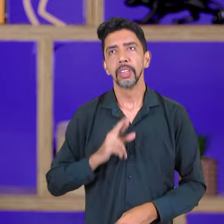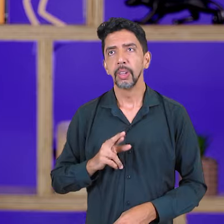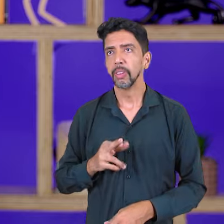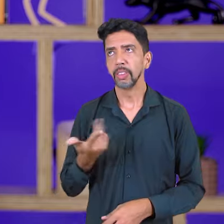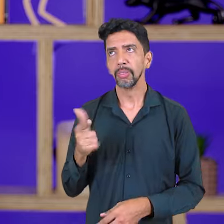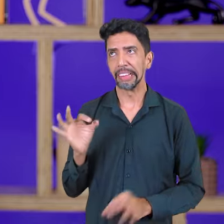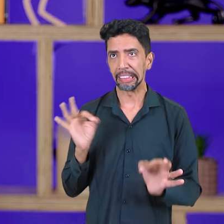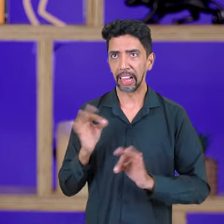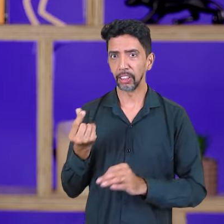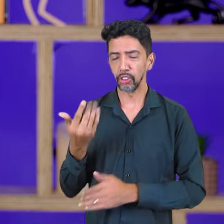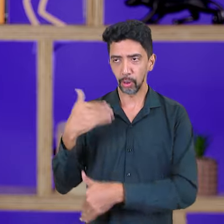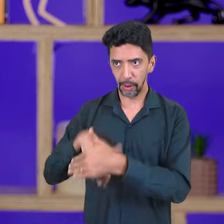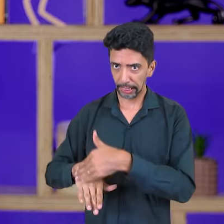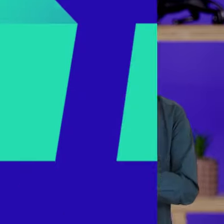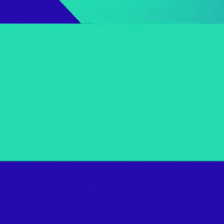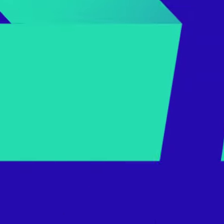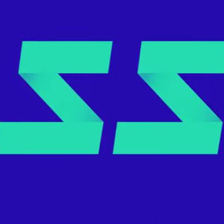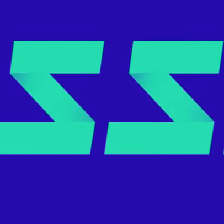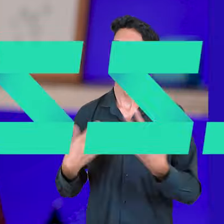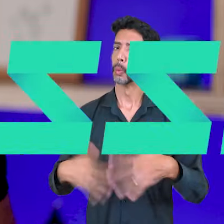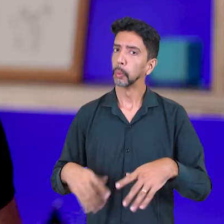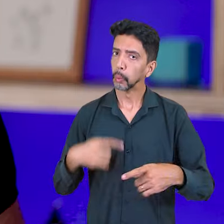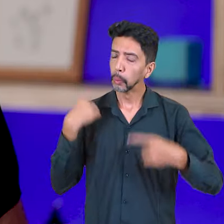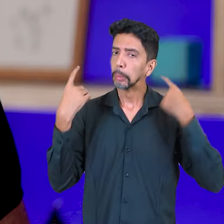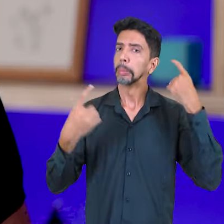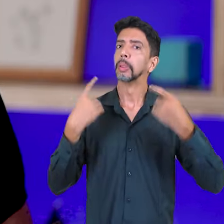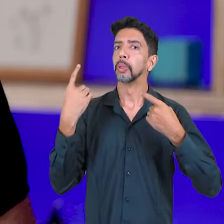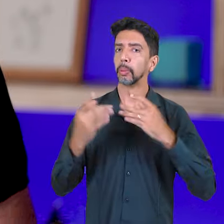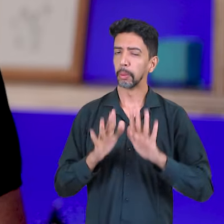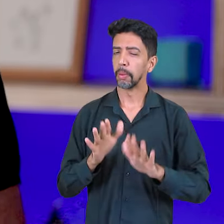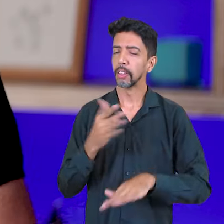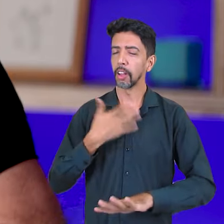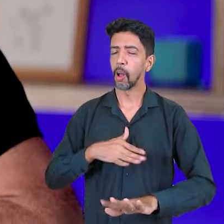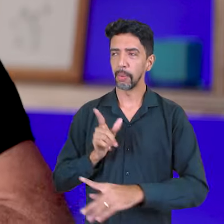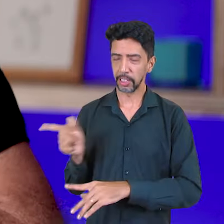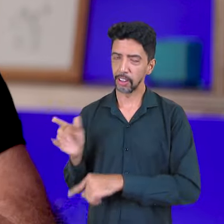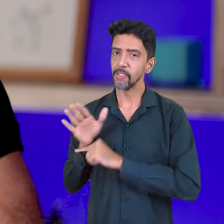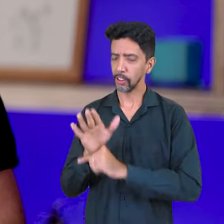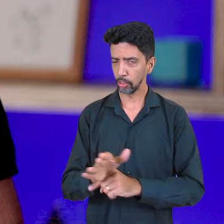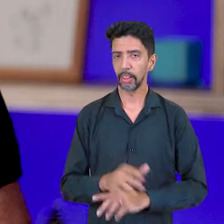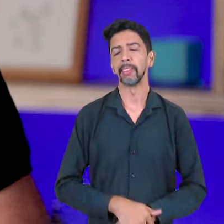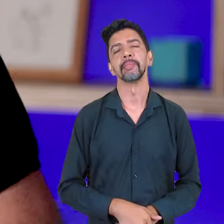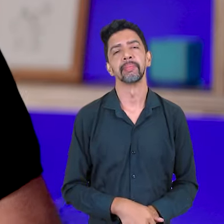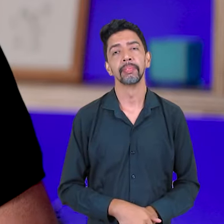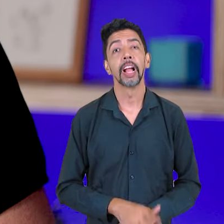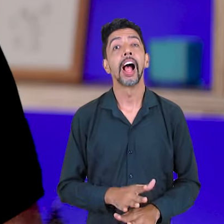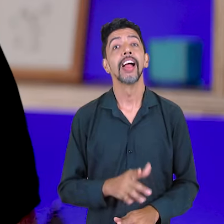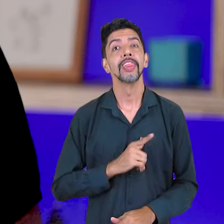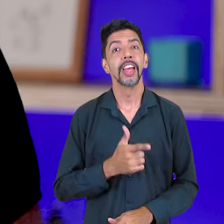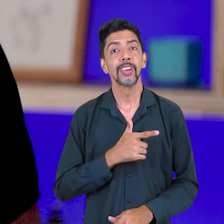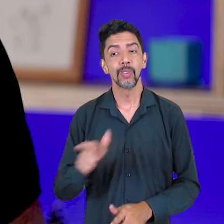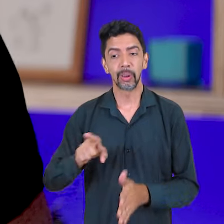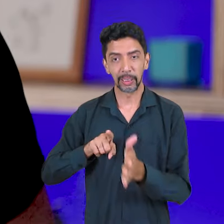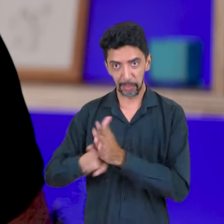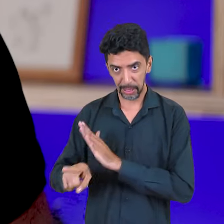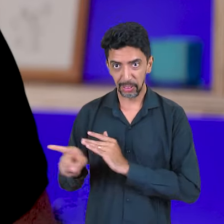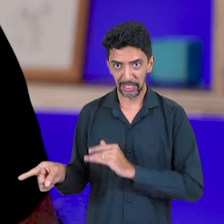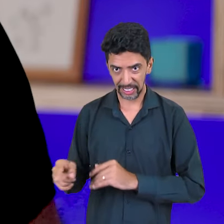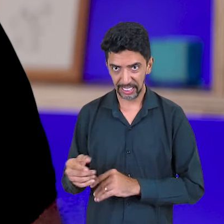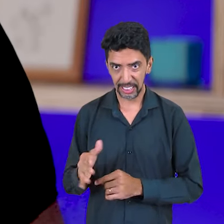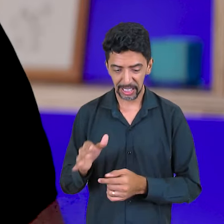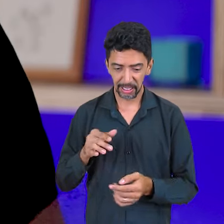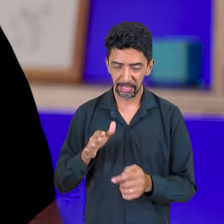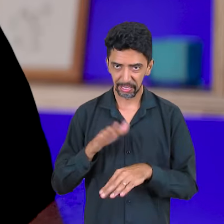mas realmente é de se preocupar e olha só ainda tem aqui uma resposta que eu quero aqui dividir com vocês